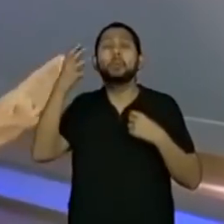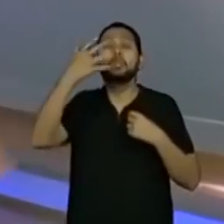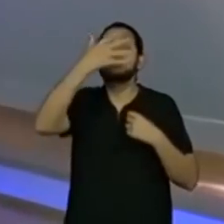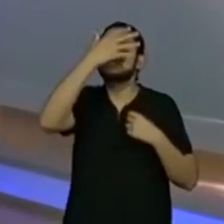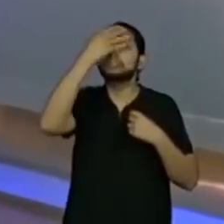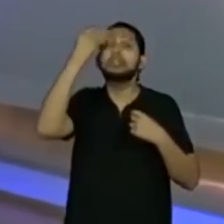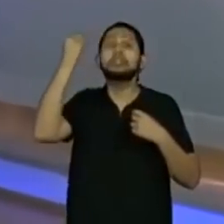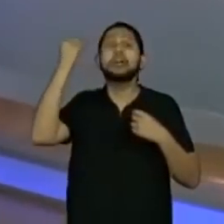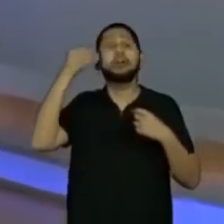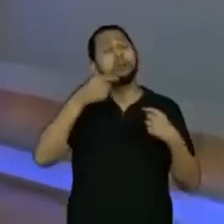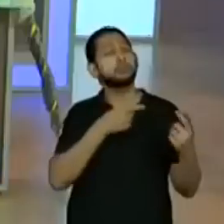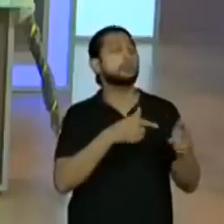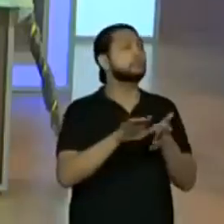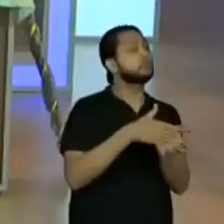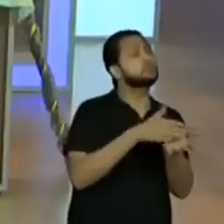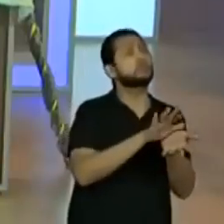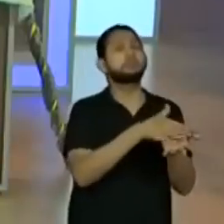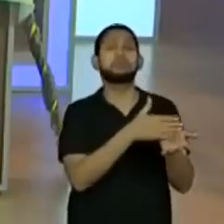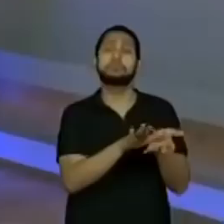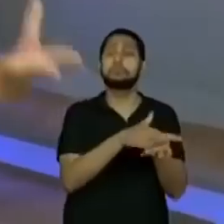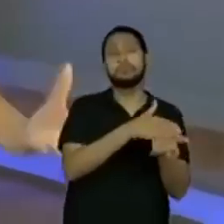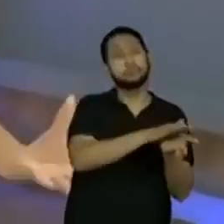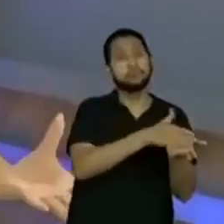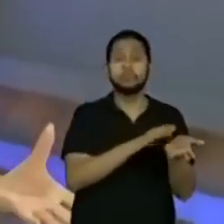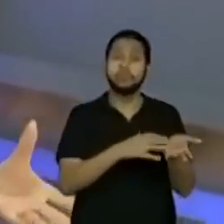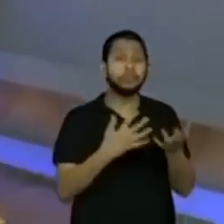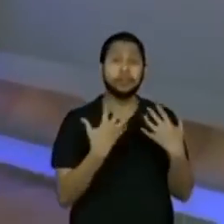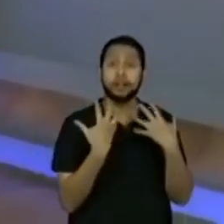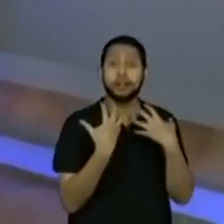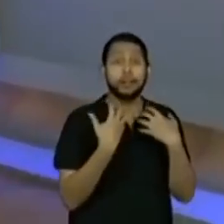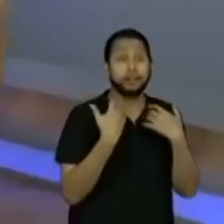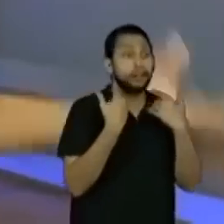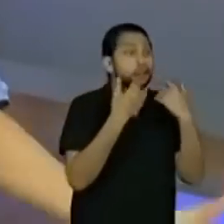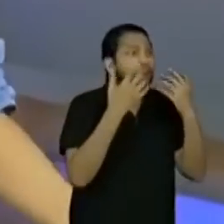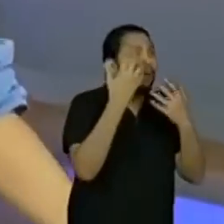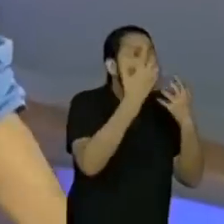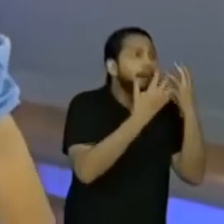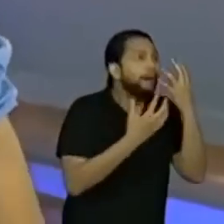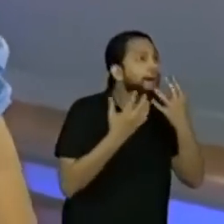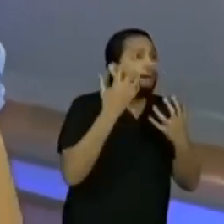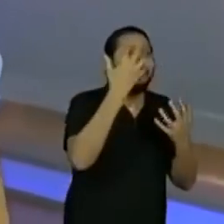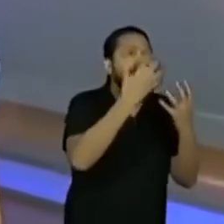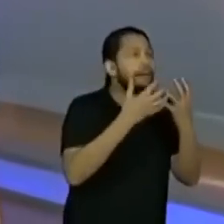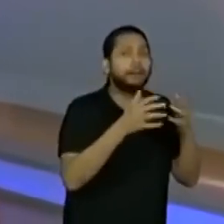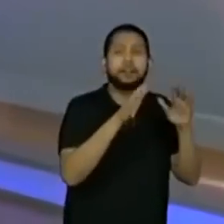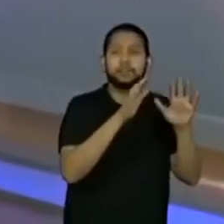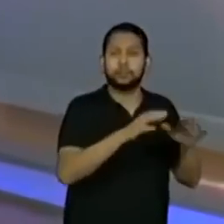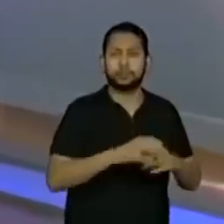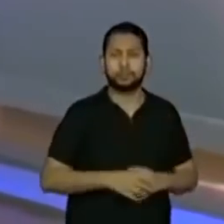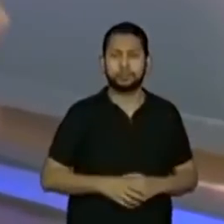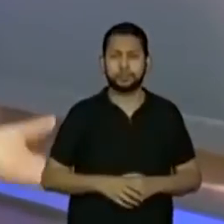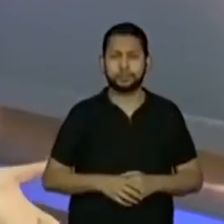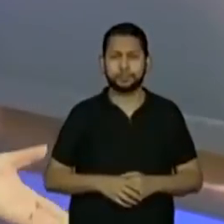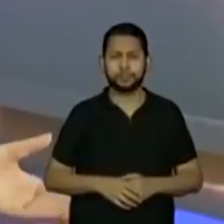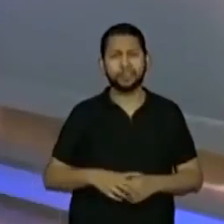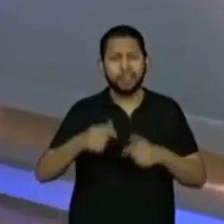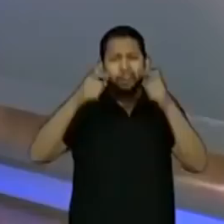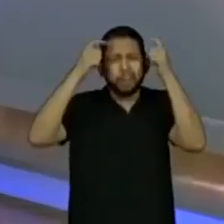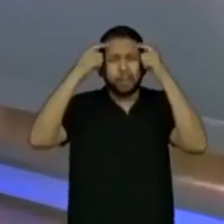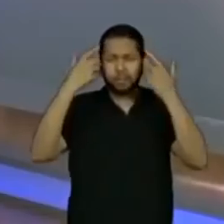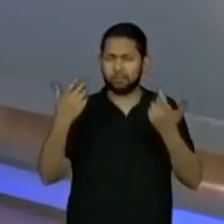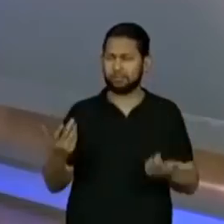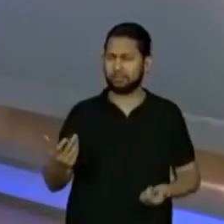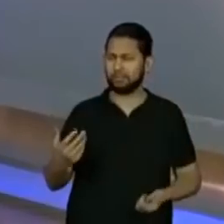de tudo. O tempo se passou e ele não voltava. Então o pai,